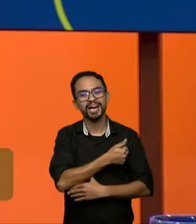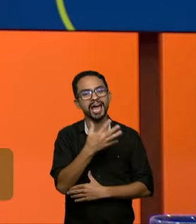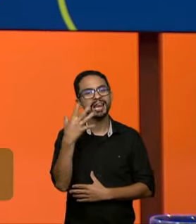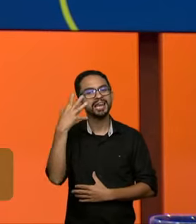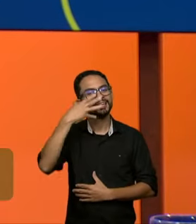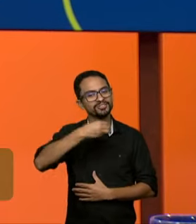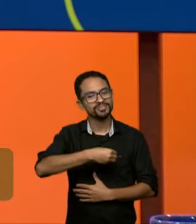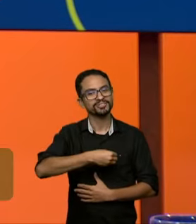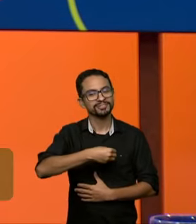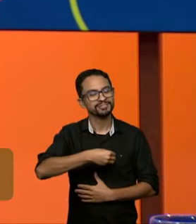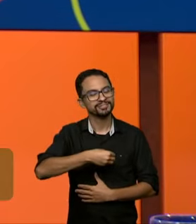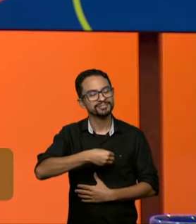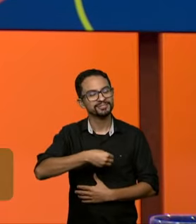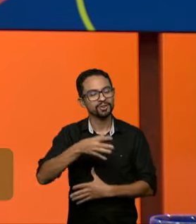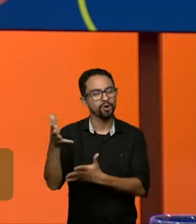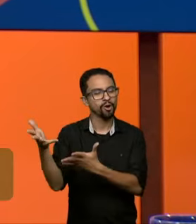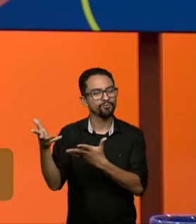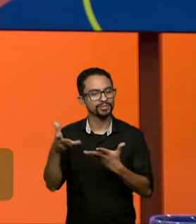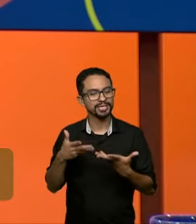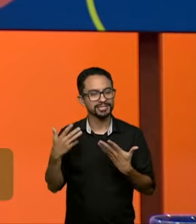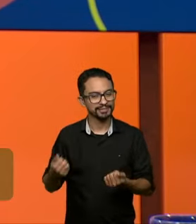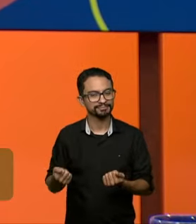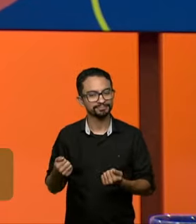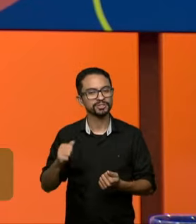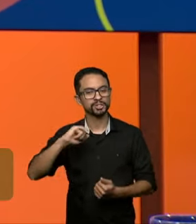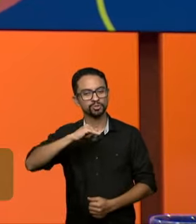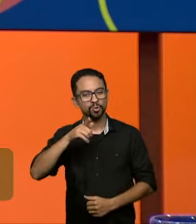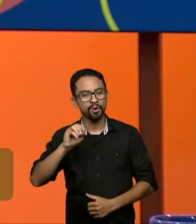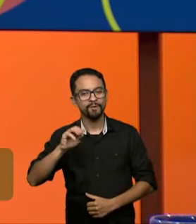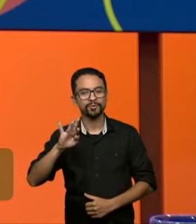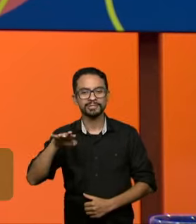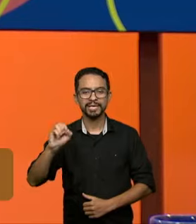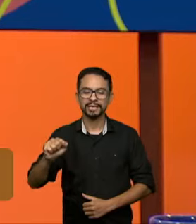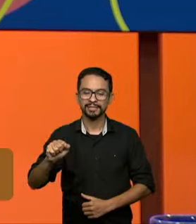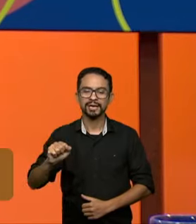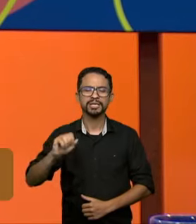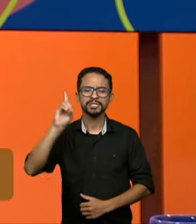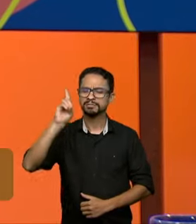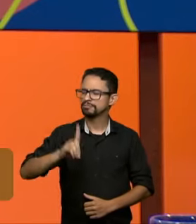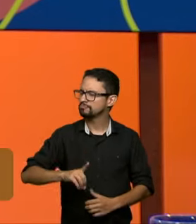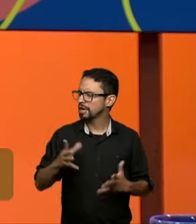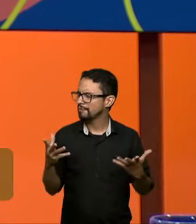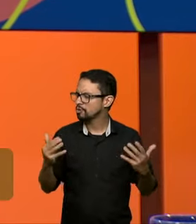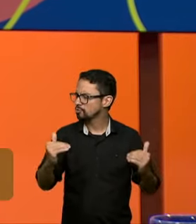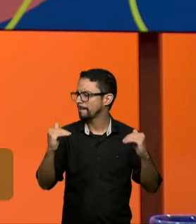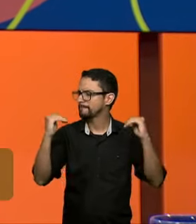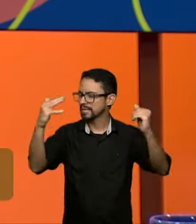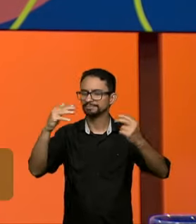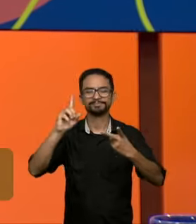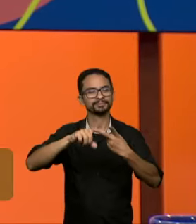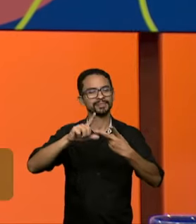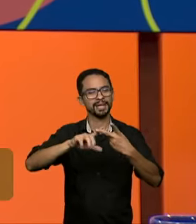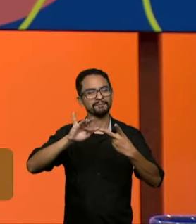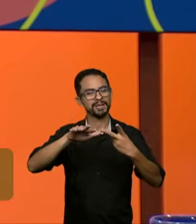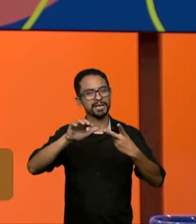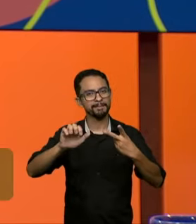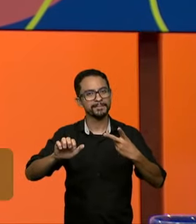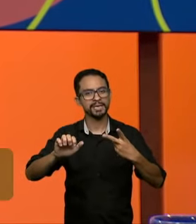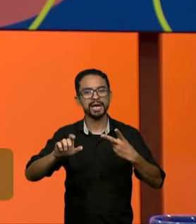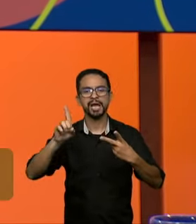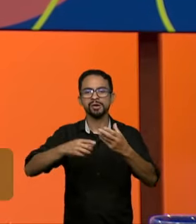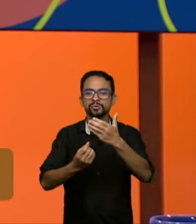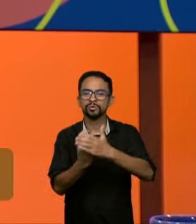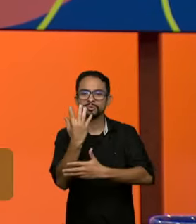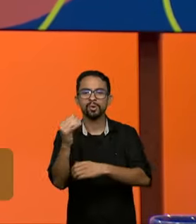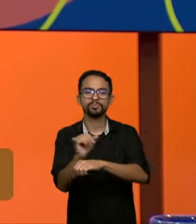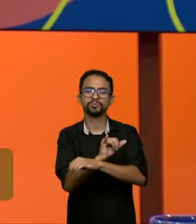lindo. Eu recebi o convite do João Fonseca, que é o nosso diretor divino, maravilhoso. Do Felipe Heráclito Lima, que é o idealizador